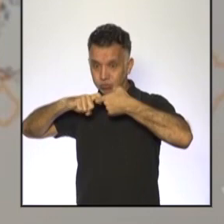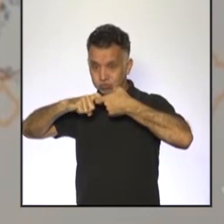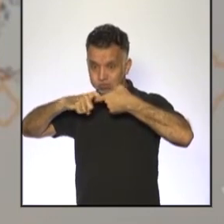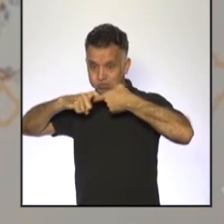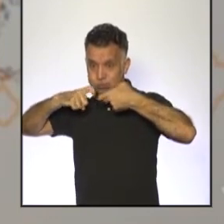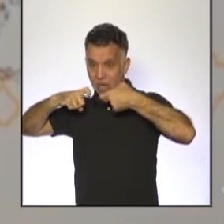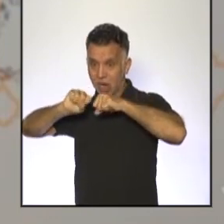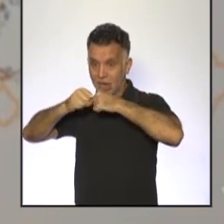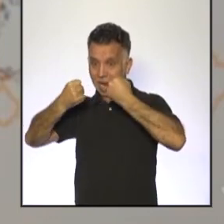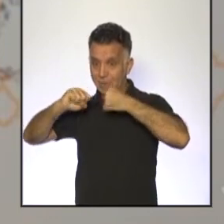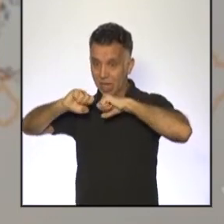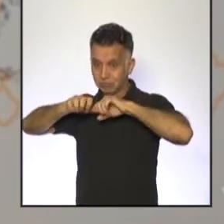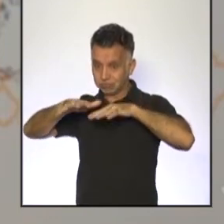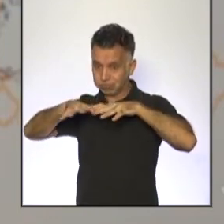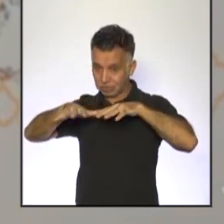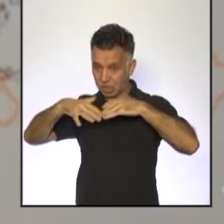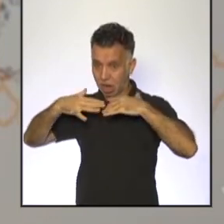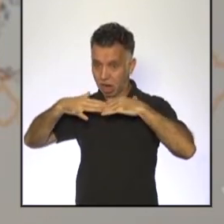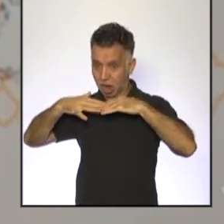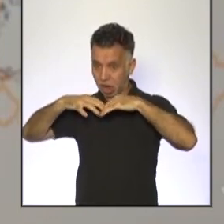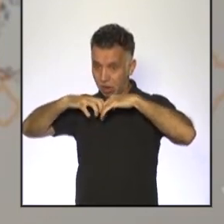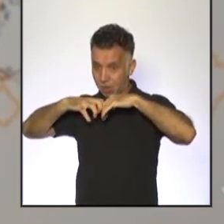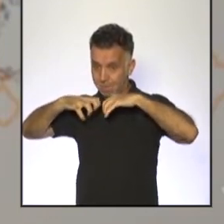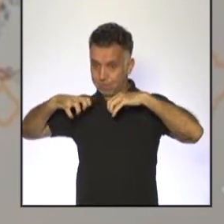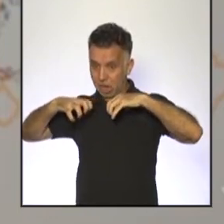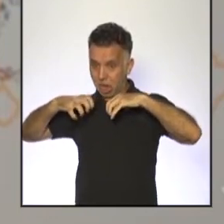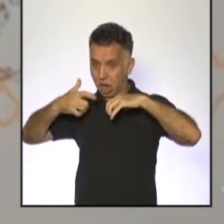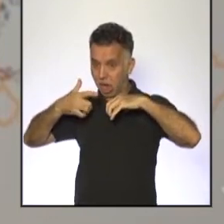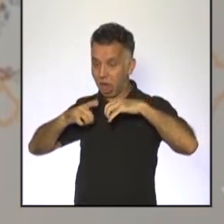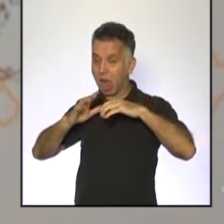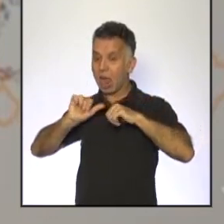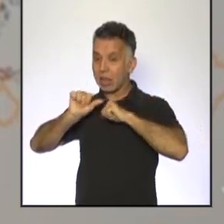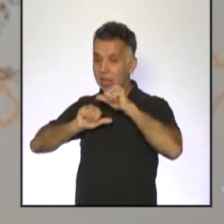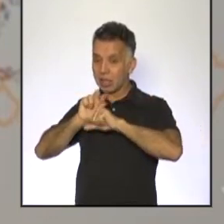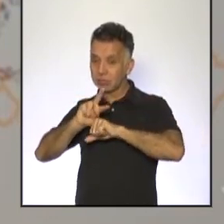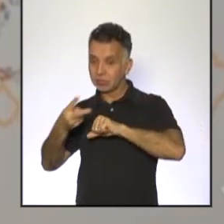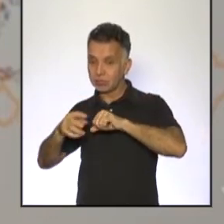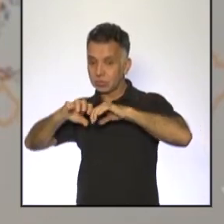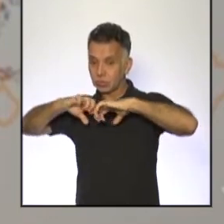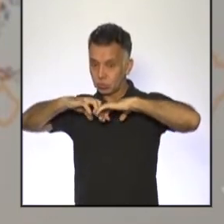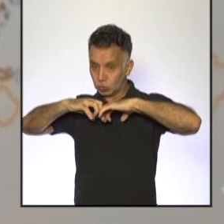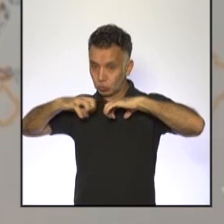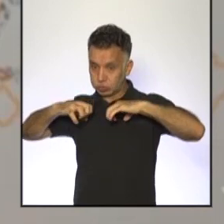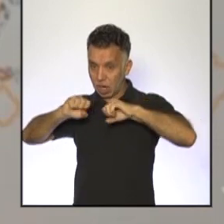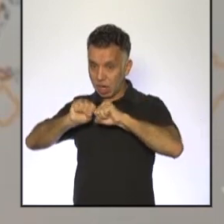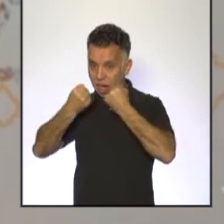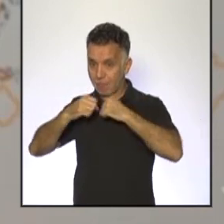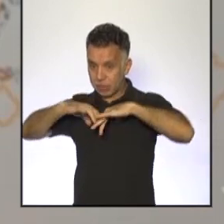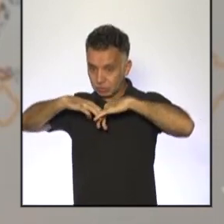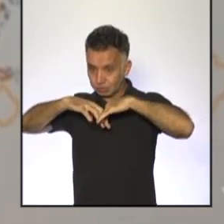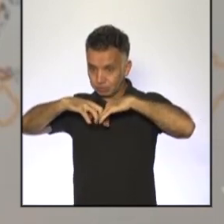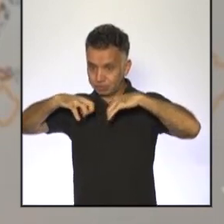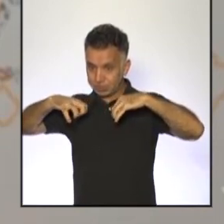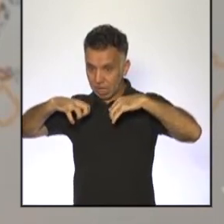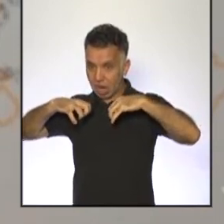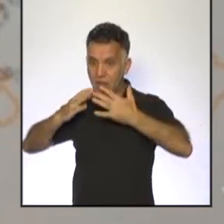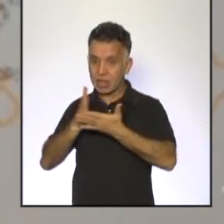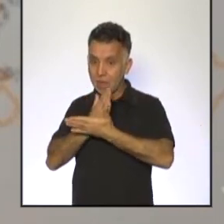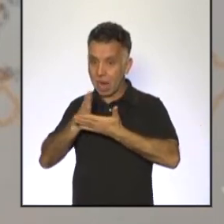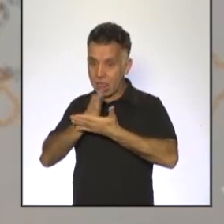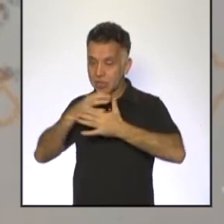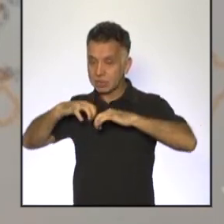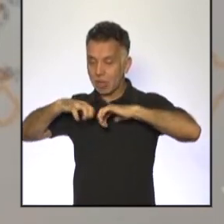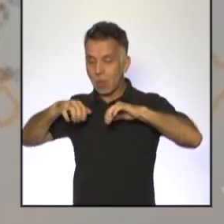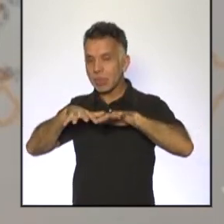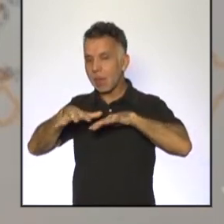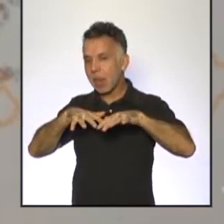que quebram a placa tectônica e transformam uma placa em duas. Rifteamento, quebra da placa tectônica, separação da